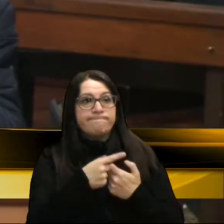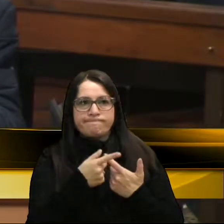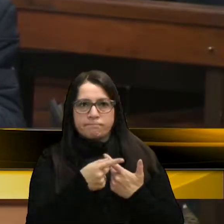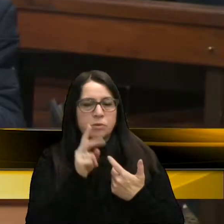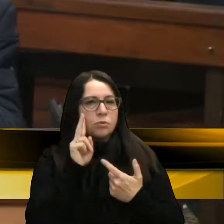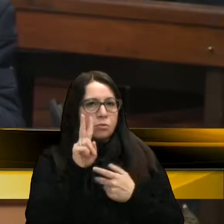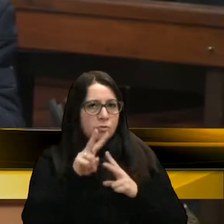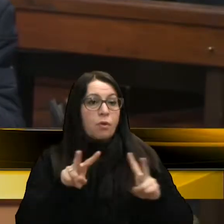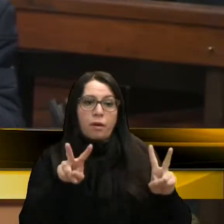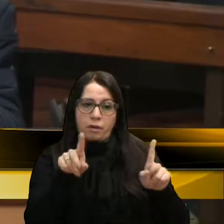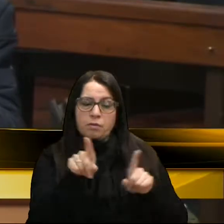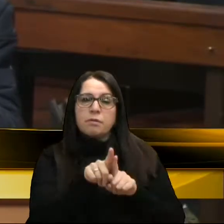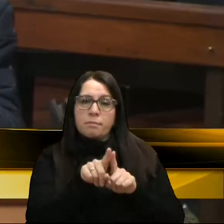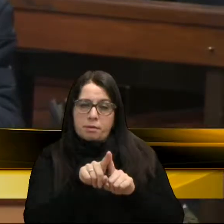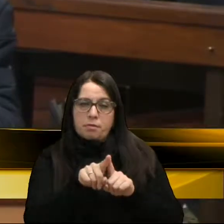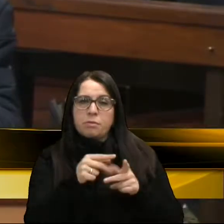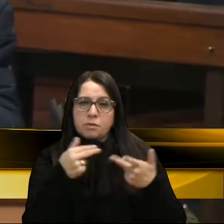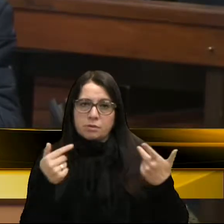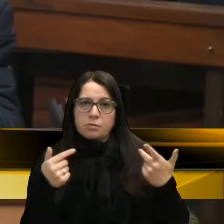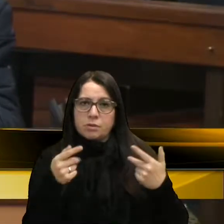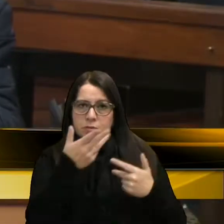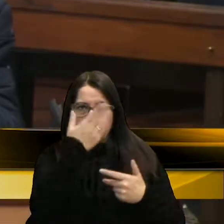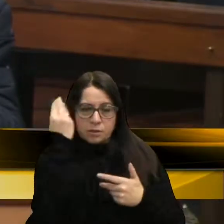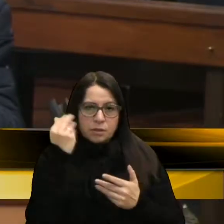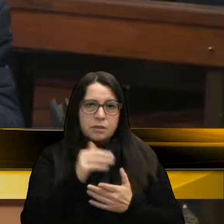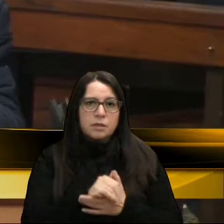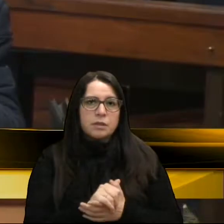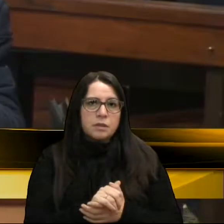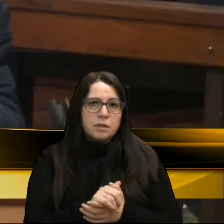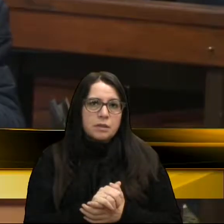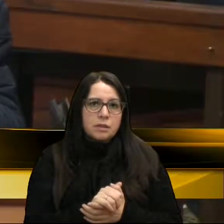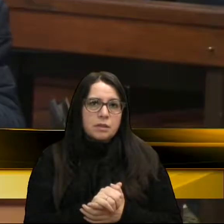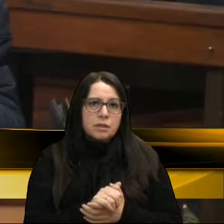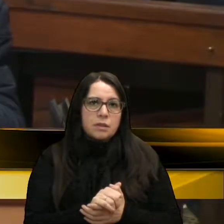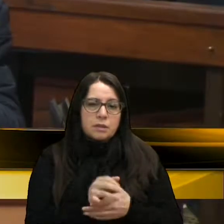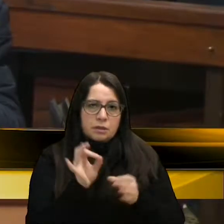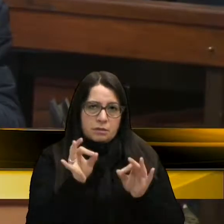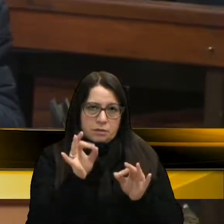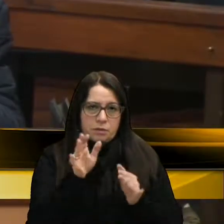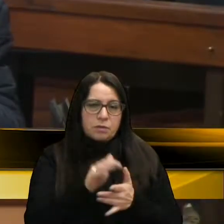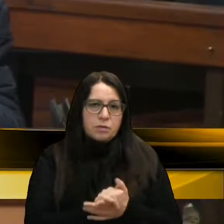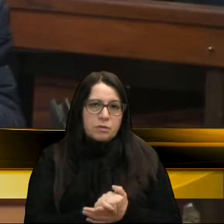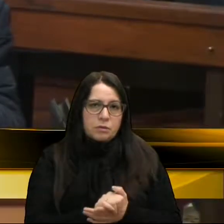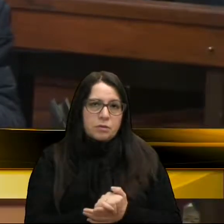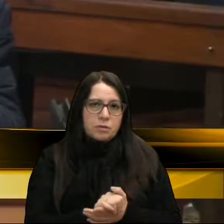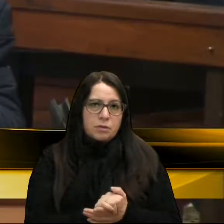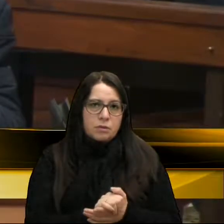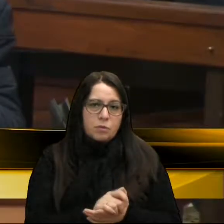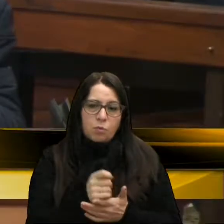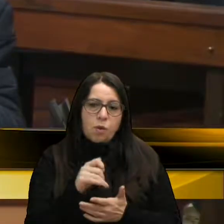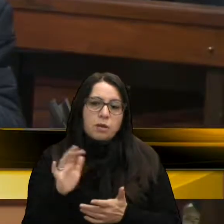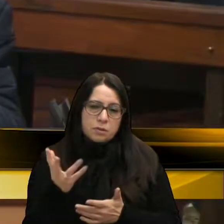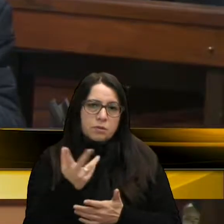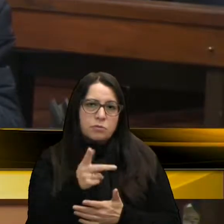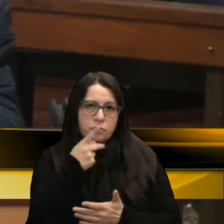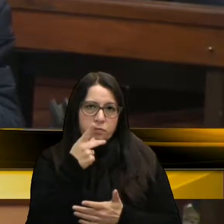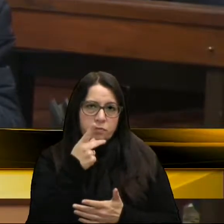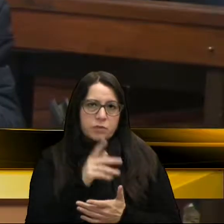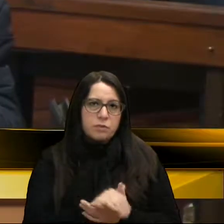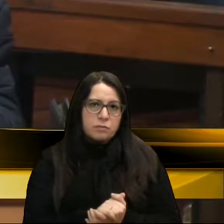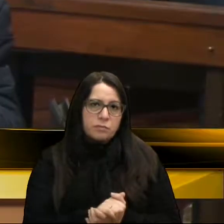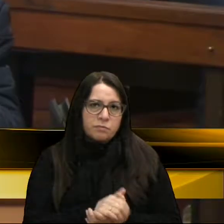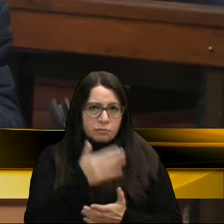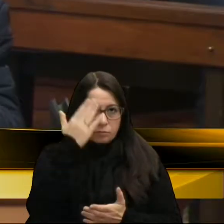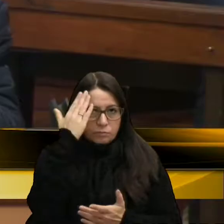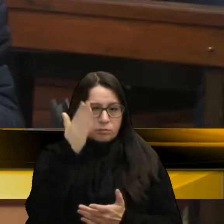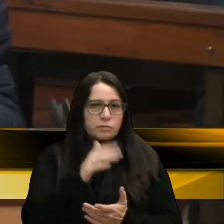olhar também para essas questões aí e não esquecer, mas concordo em boa parte da vossa abordagem.